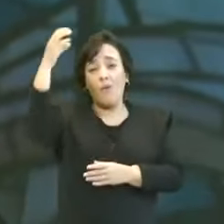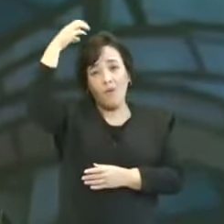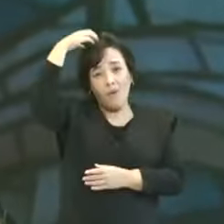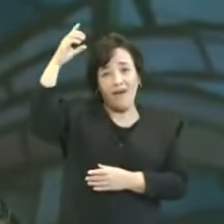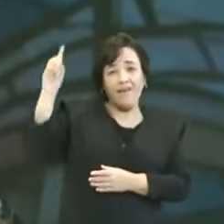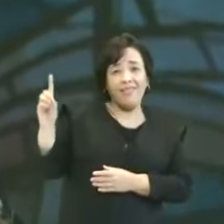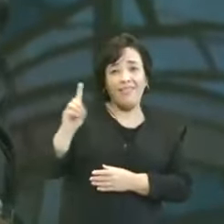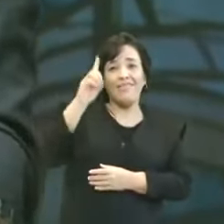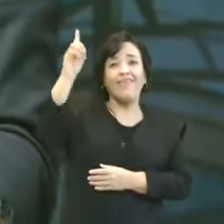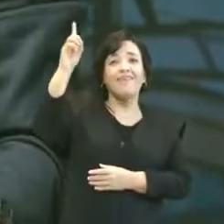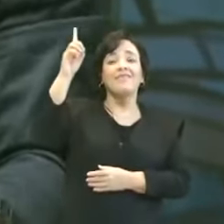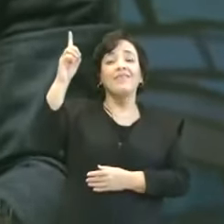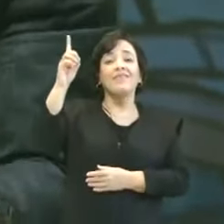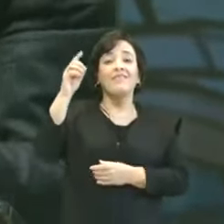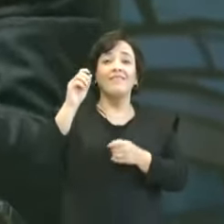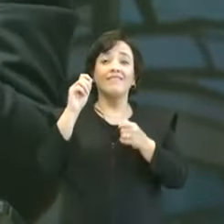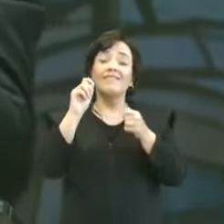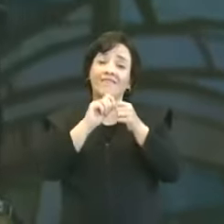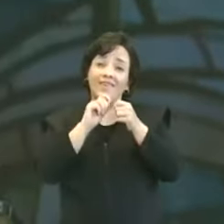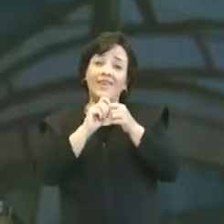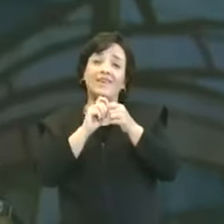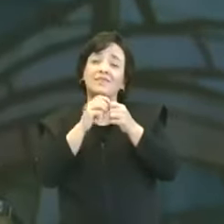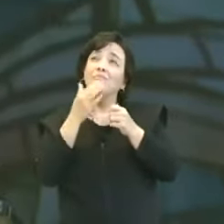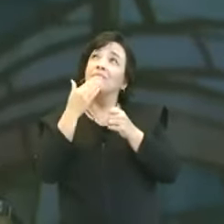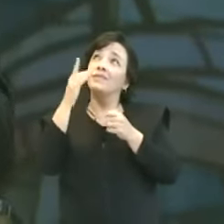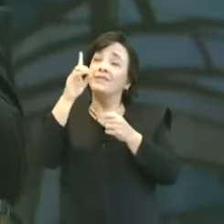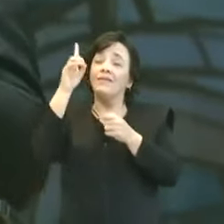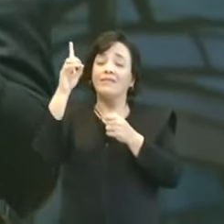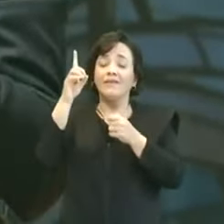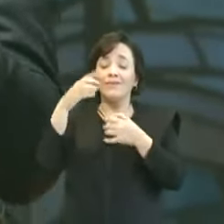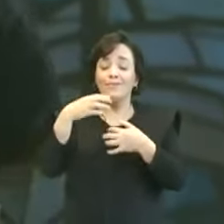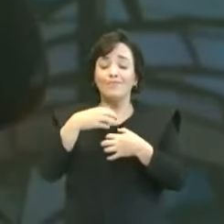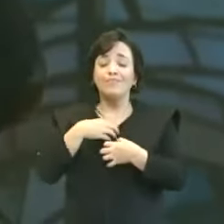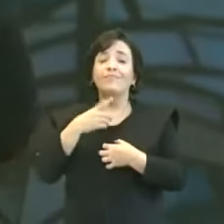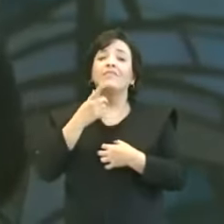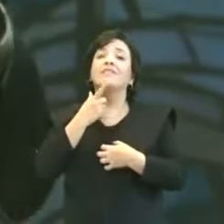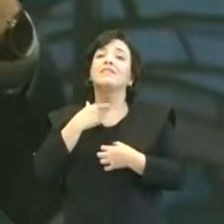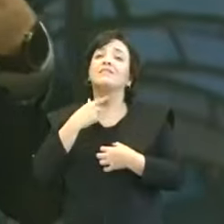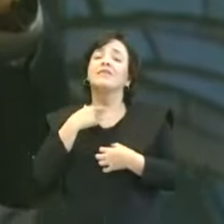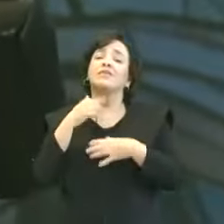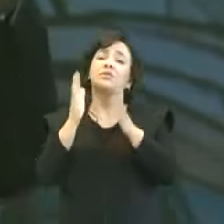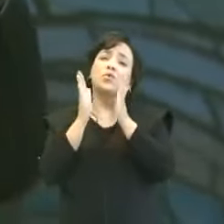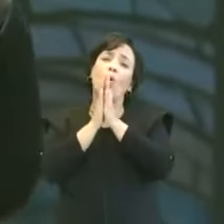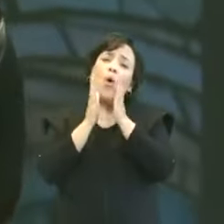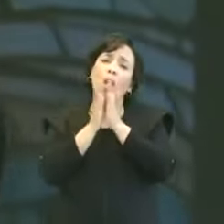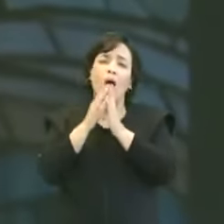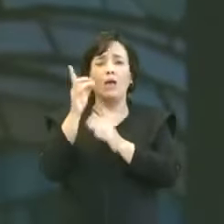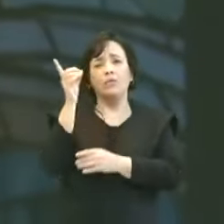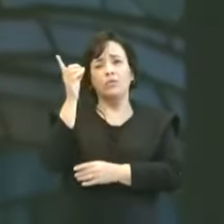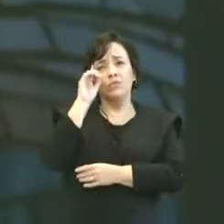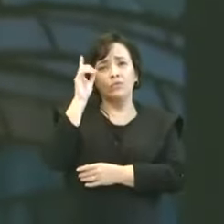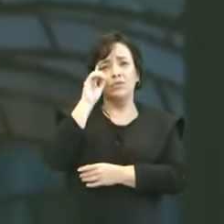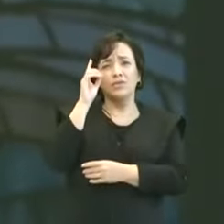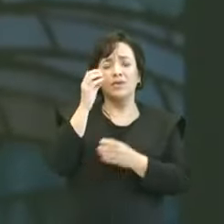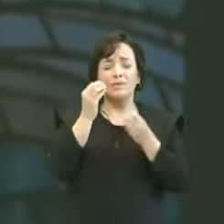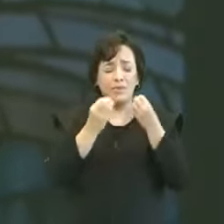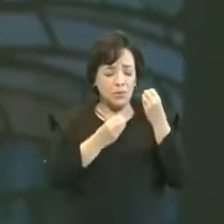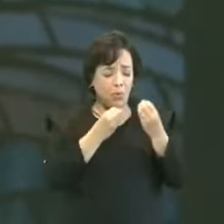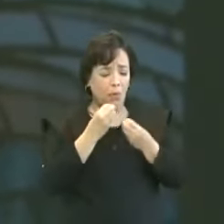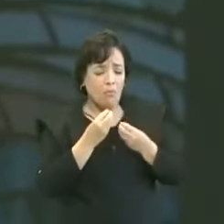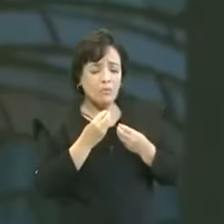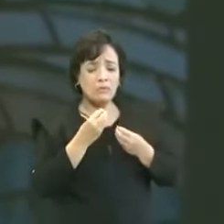constância ao Senhor. Mas como que essa oração pode me ajudar a entender e a